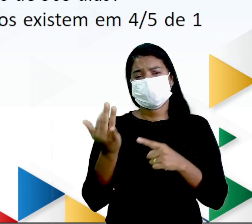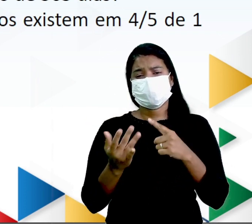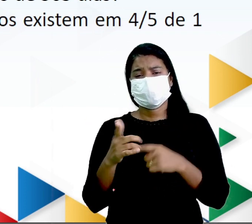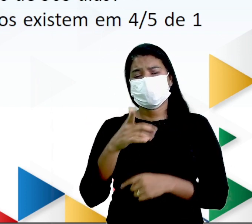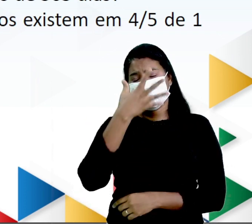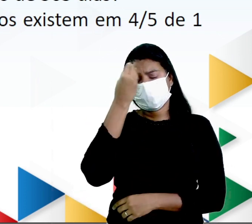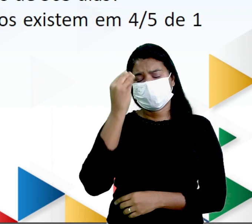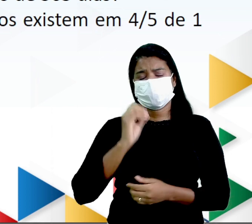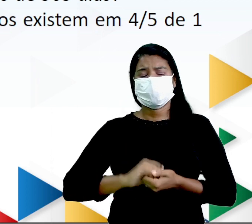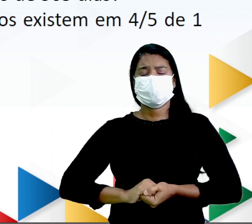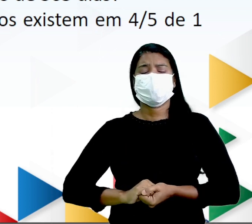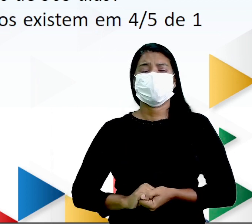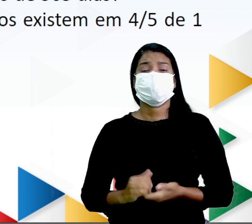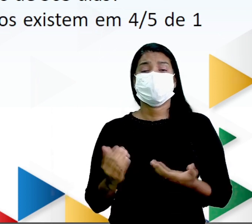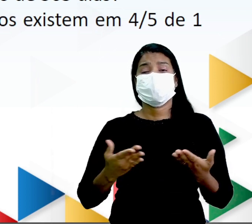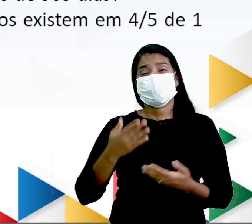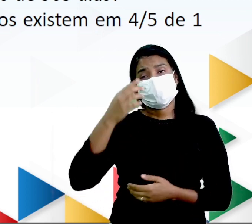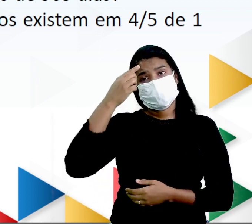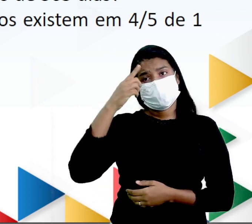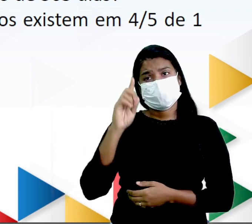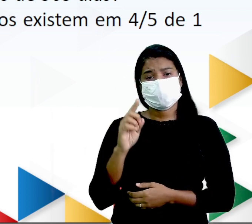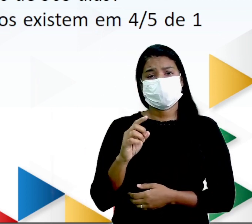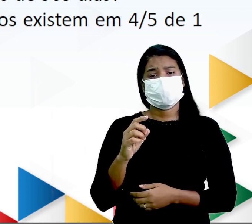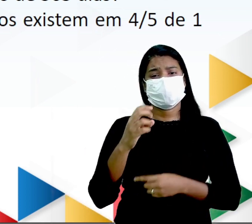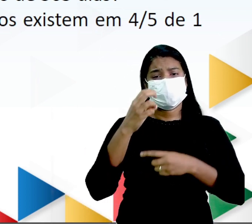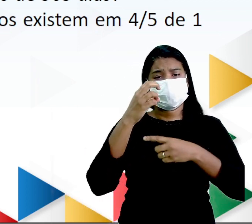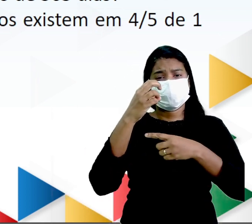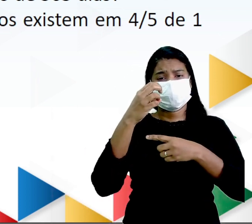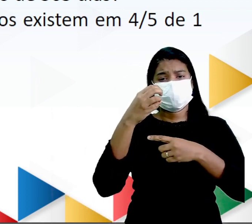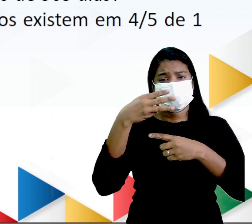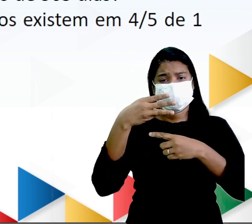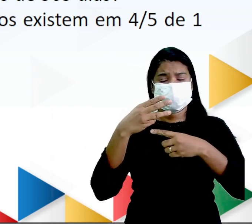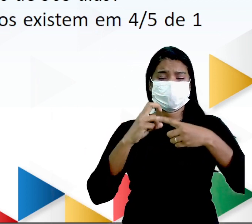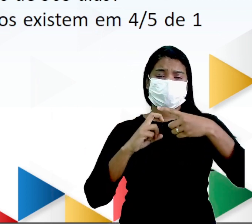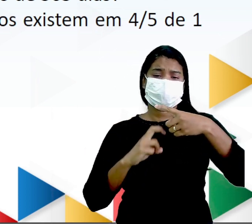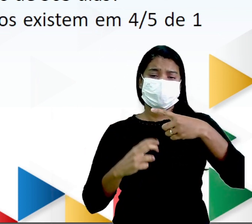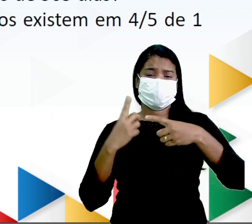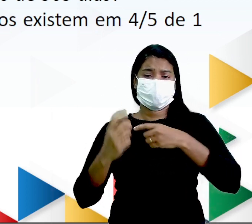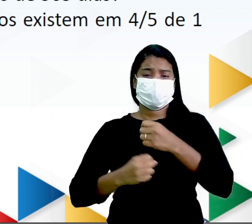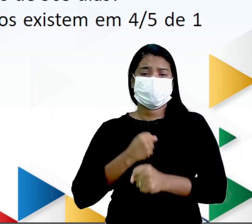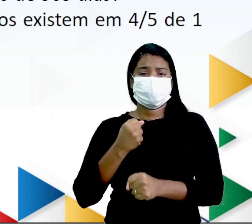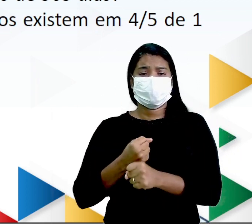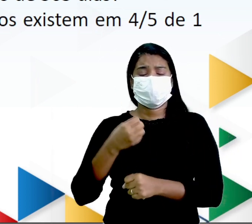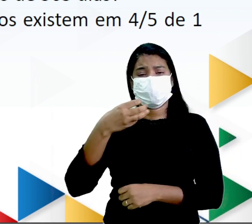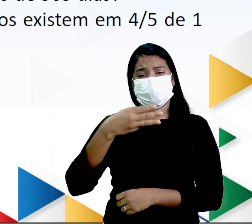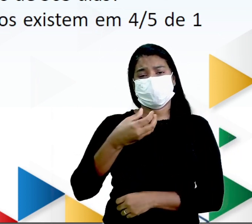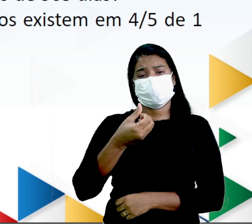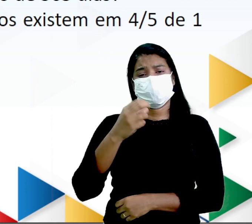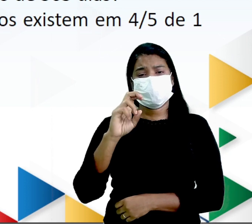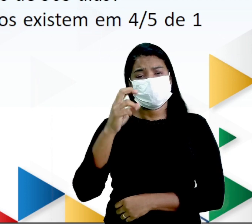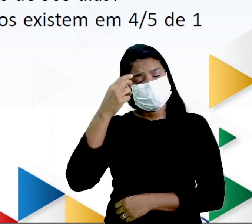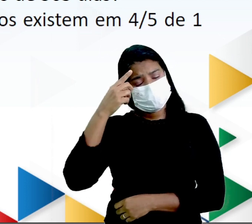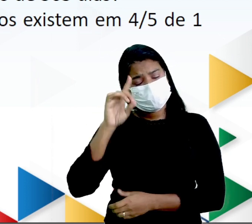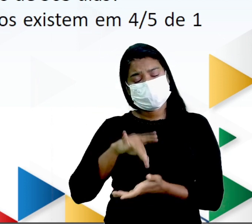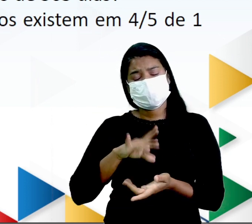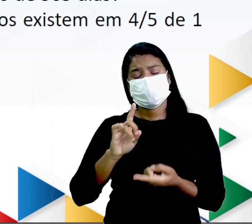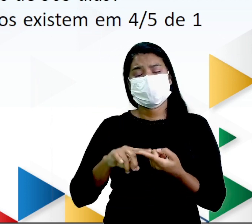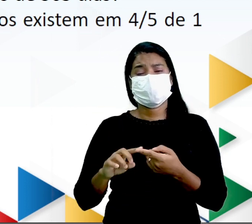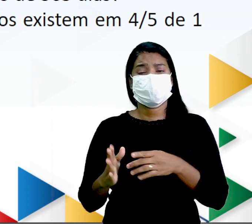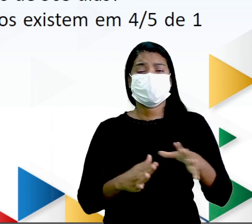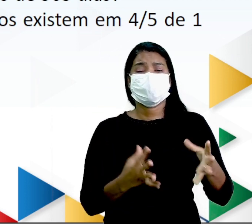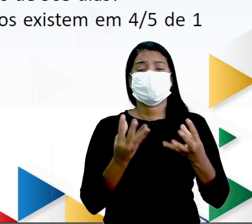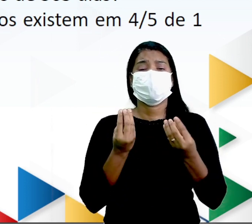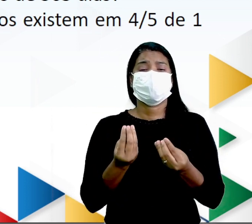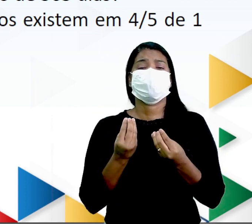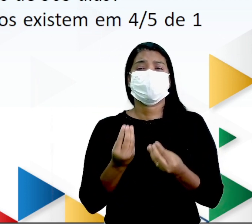tá? Quantos dias corresponde a 3/5 de um ano de 365 dias? E o item C, como